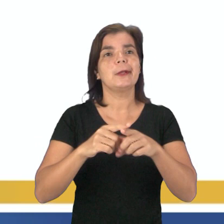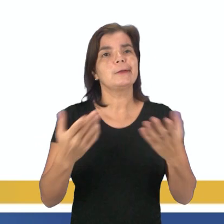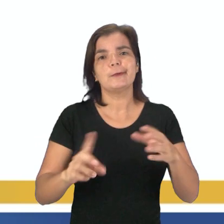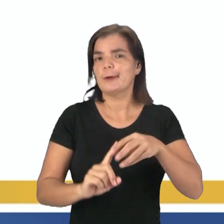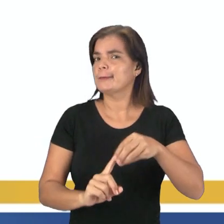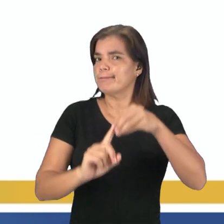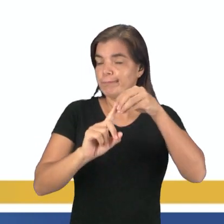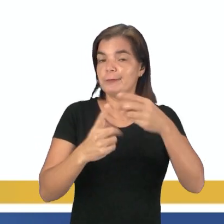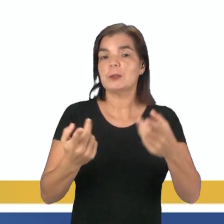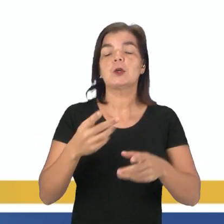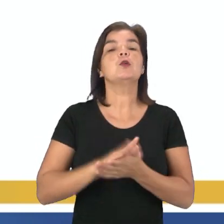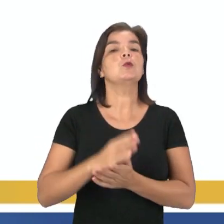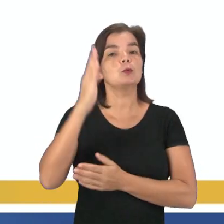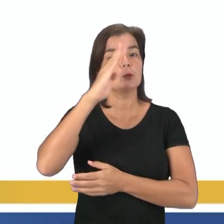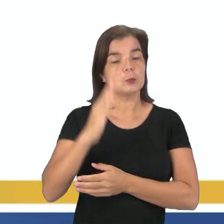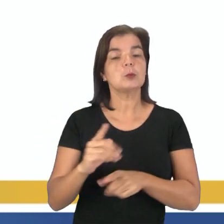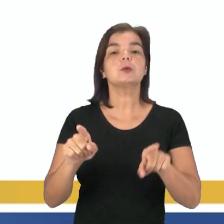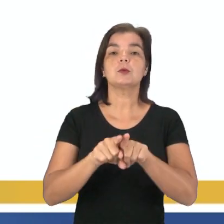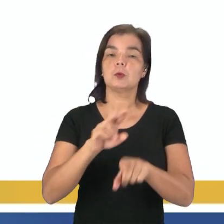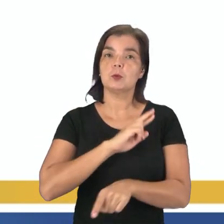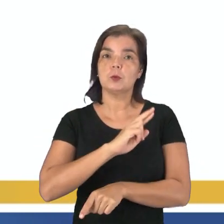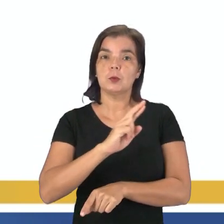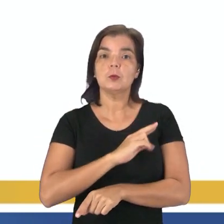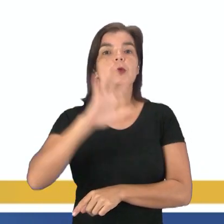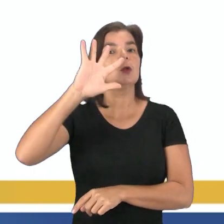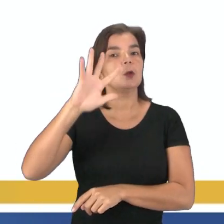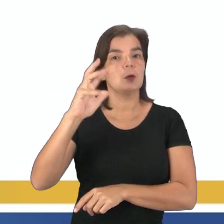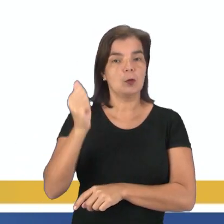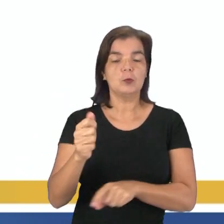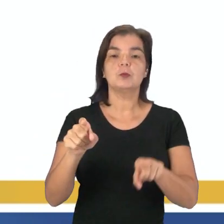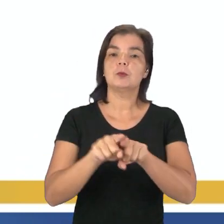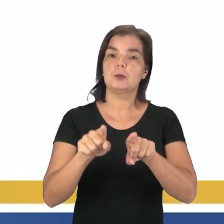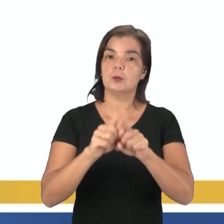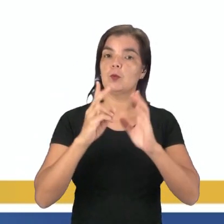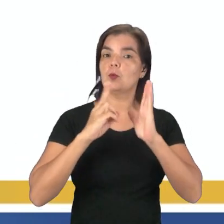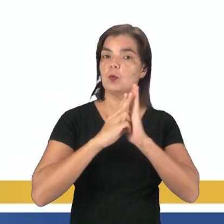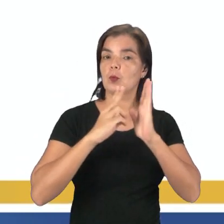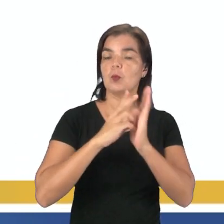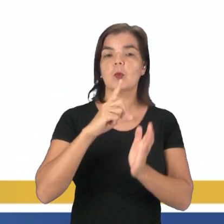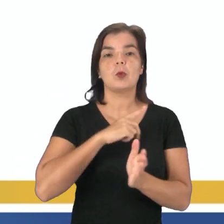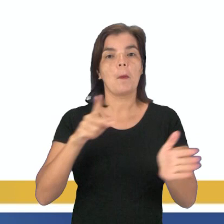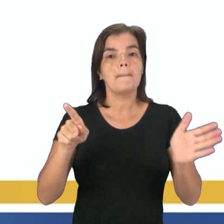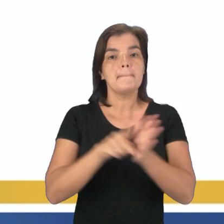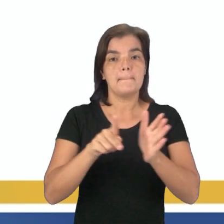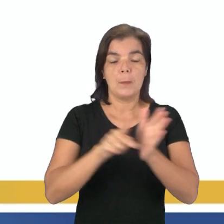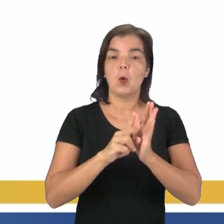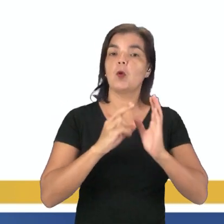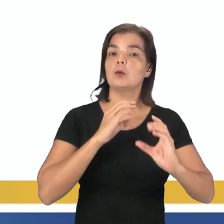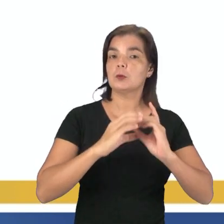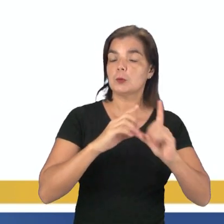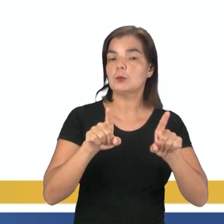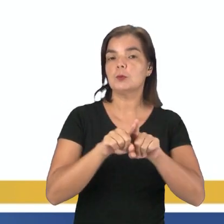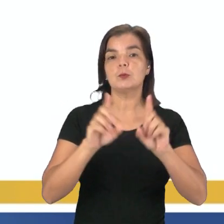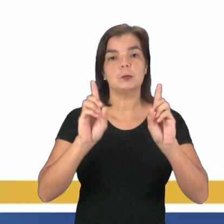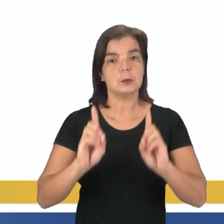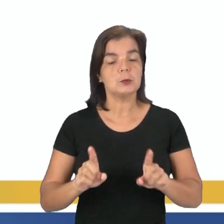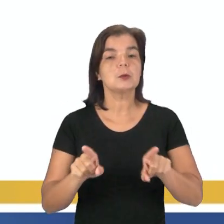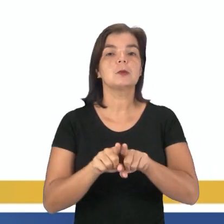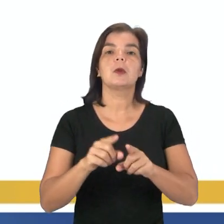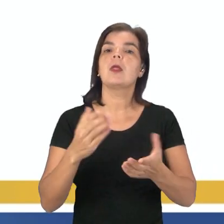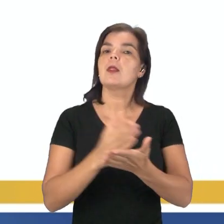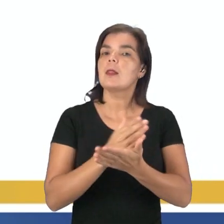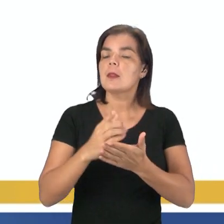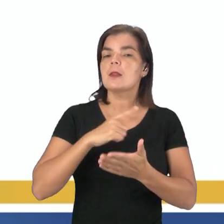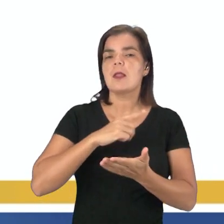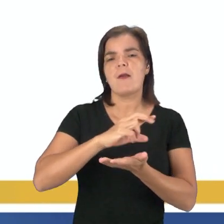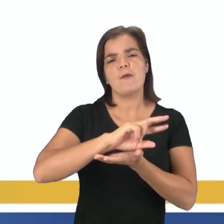Os brasileiros professam religiões de matriz africana, os indígenas possuem seus próprios cultos e divindades, além de haver